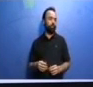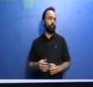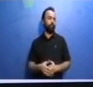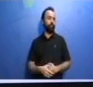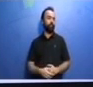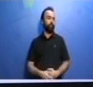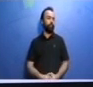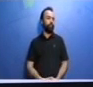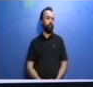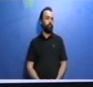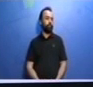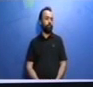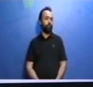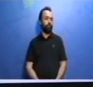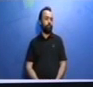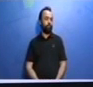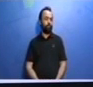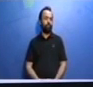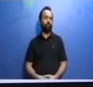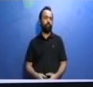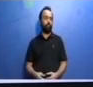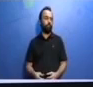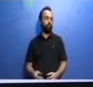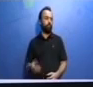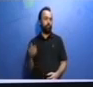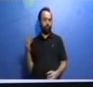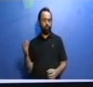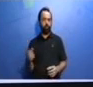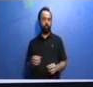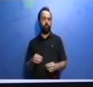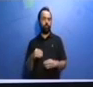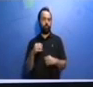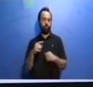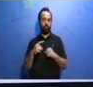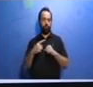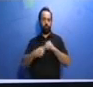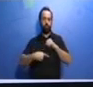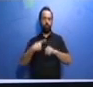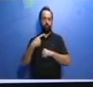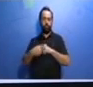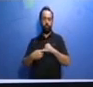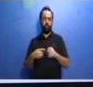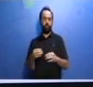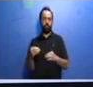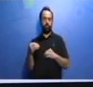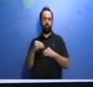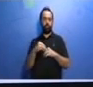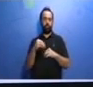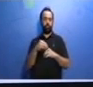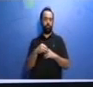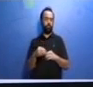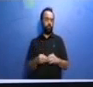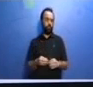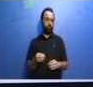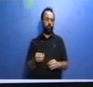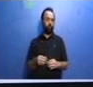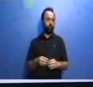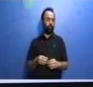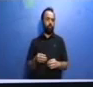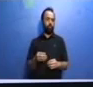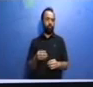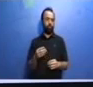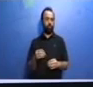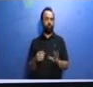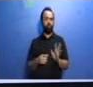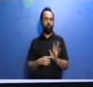nova. Agora, as espécies químicas, os átomos, as moléculas que formam essas substâncias, elas